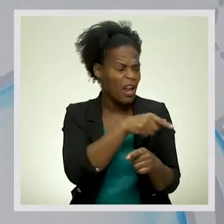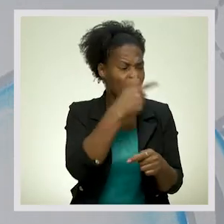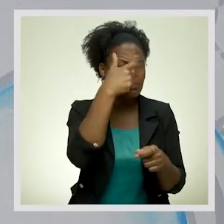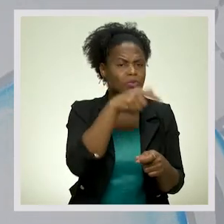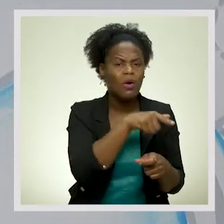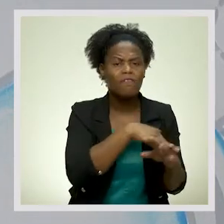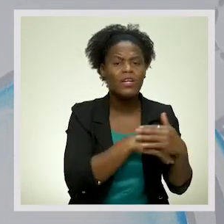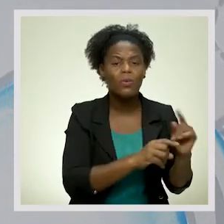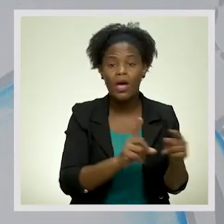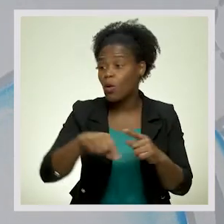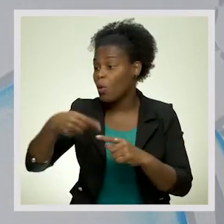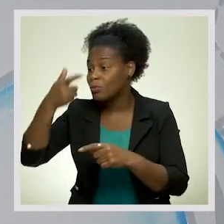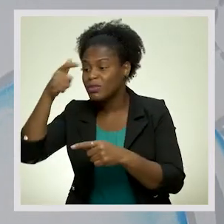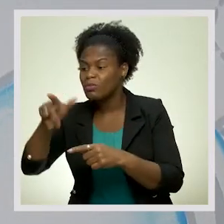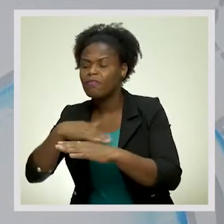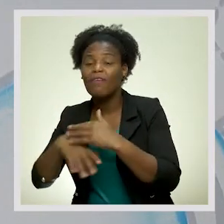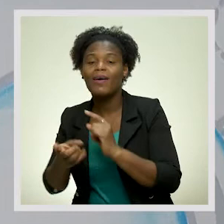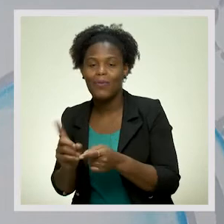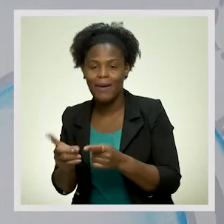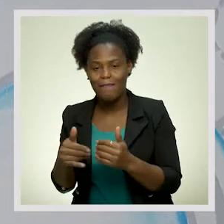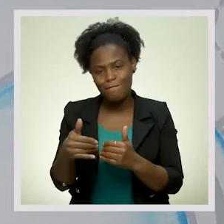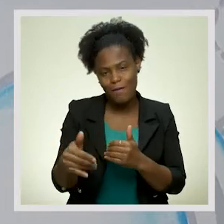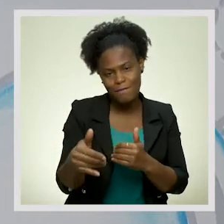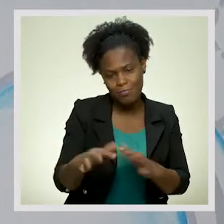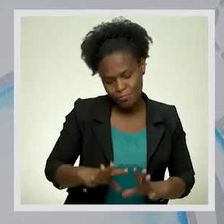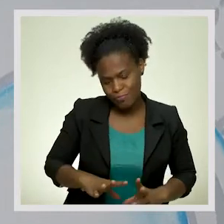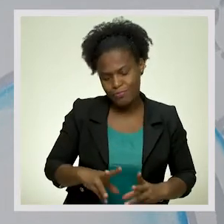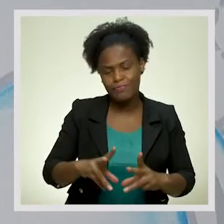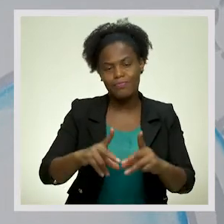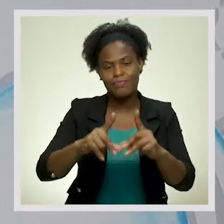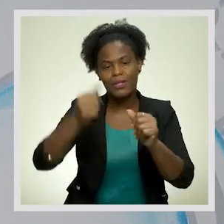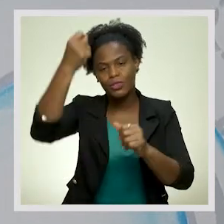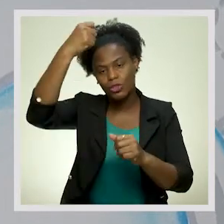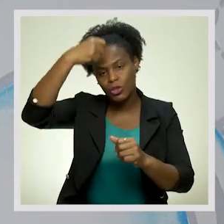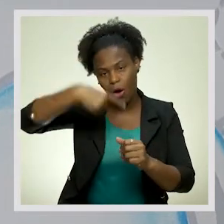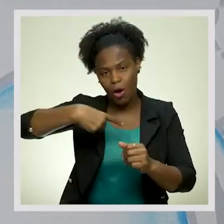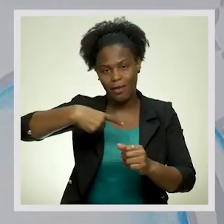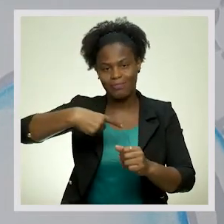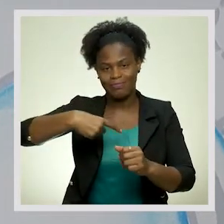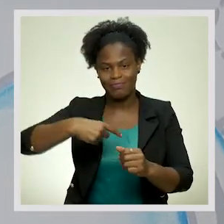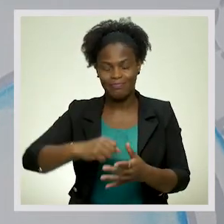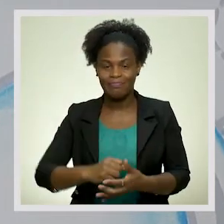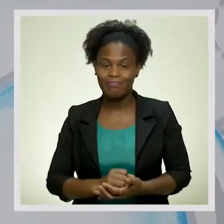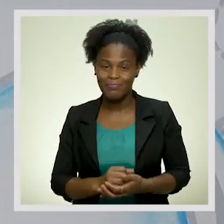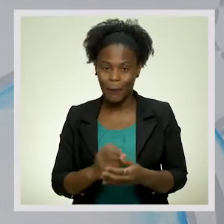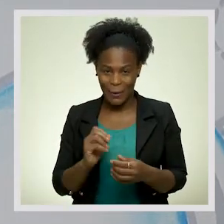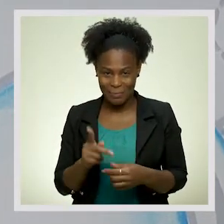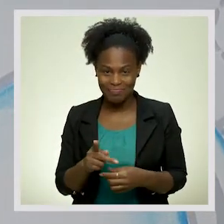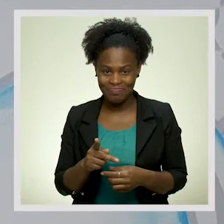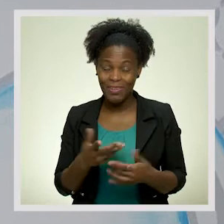faz, não é? Então, vai desenvolvendo a história em si, está bem? É um momento